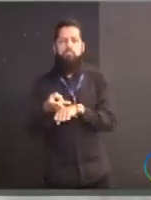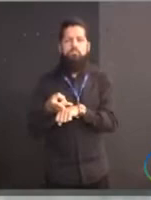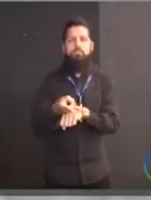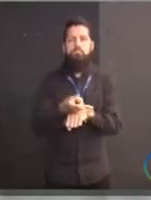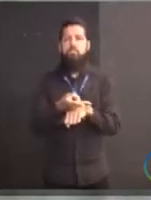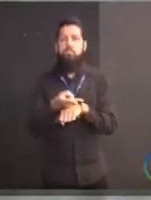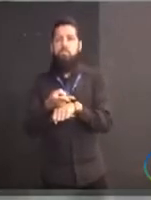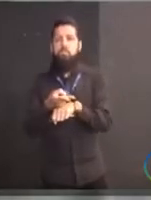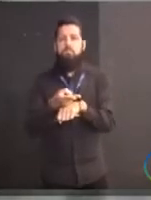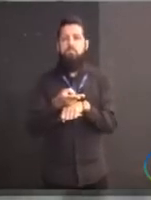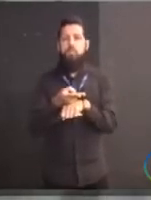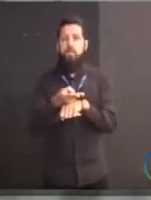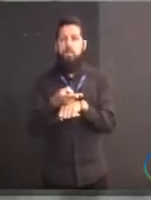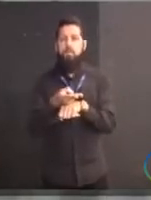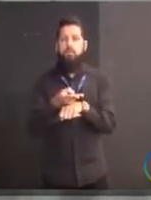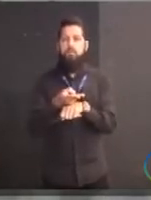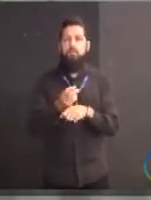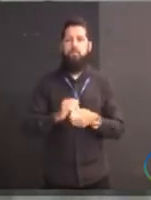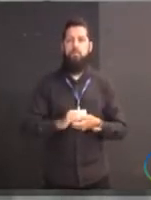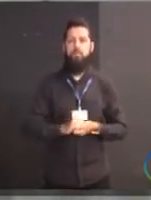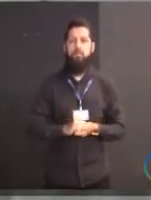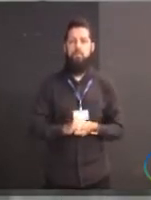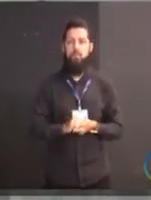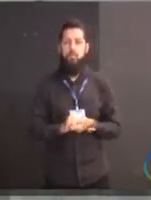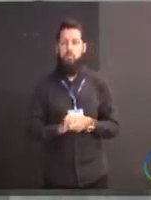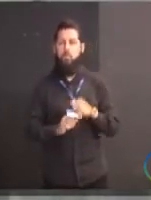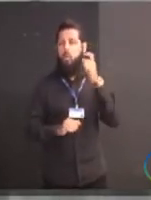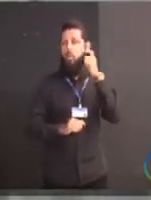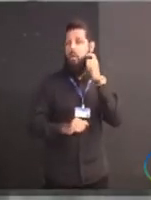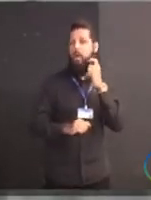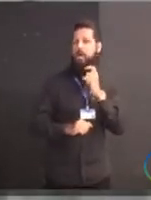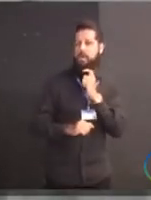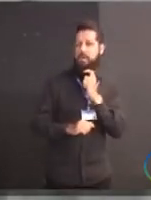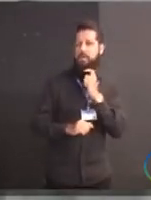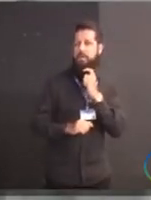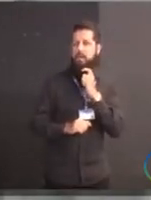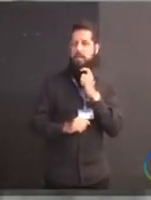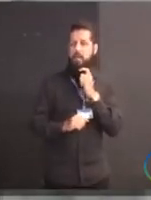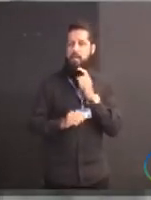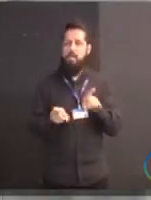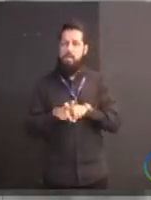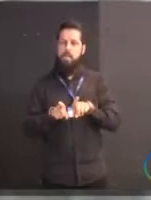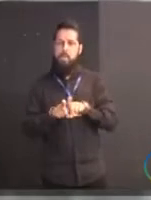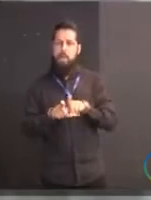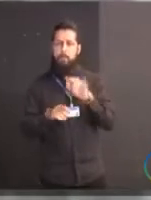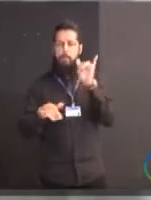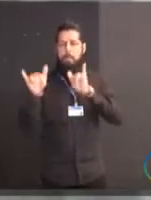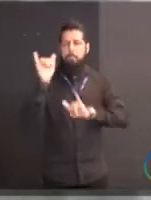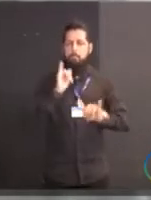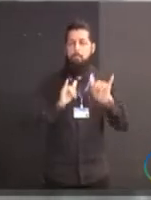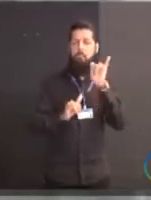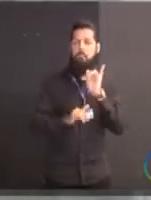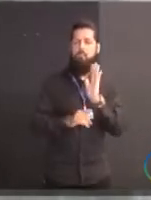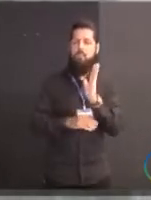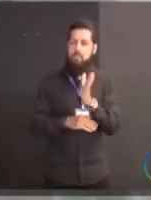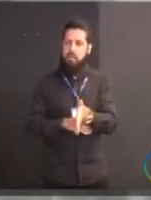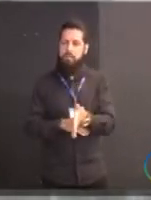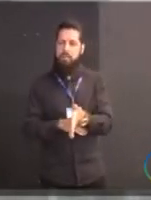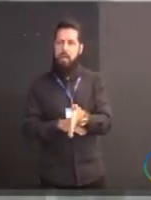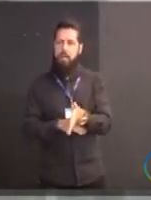Espiritismo, com Allan Kardec, uma interpretação mais justa e simples, se o homem